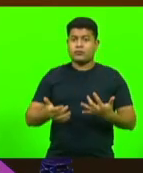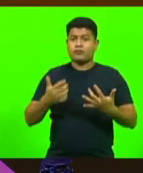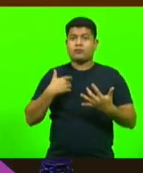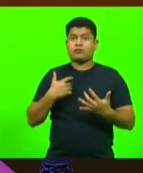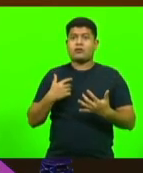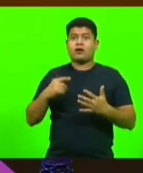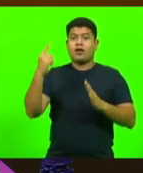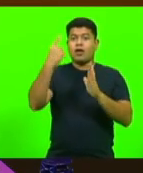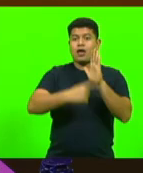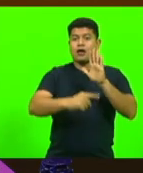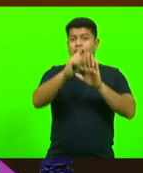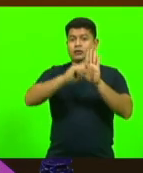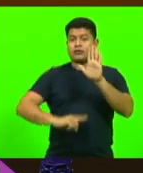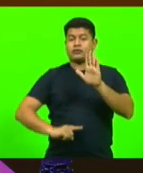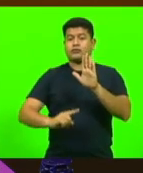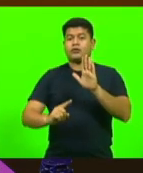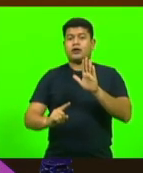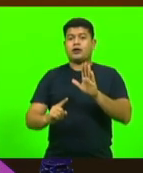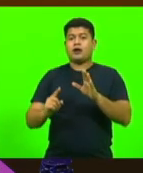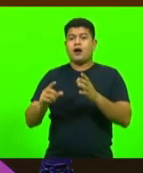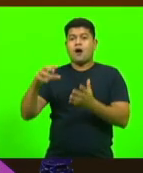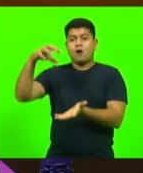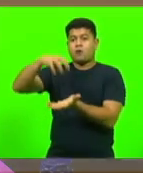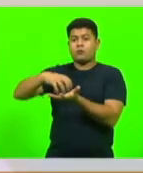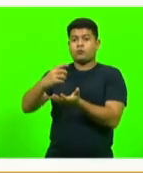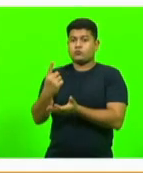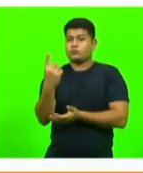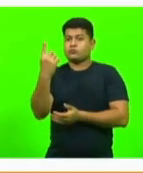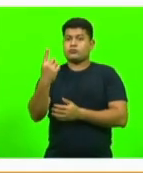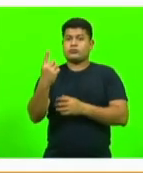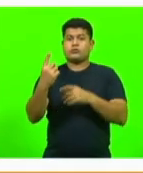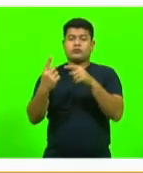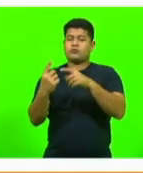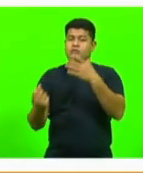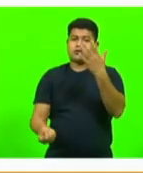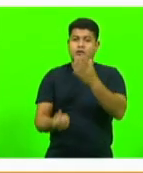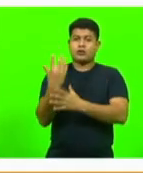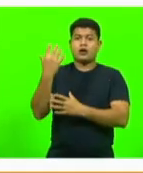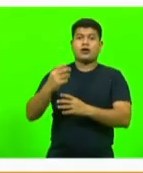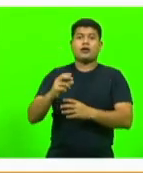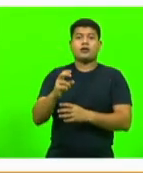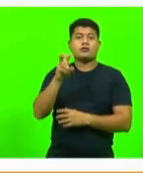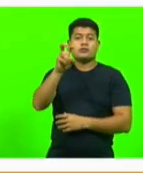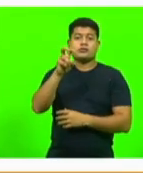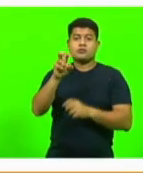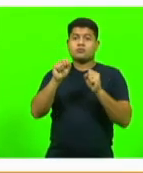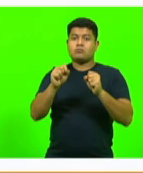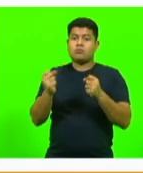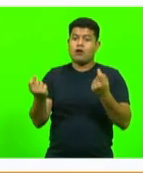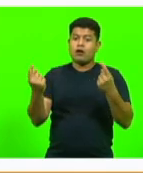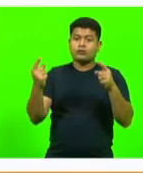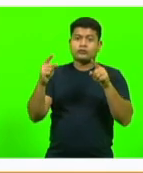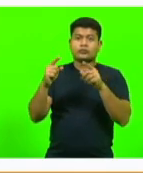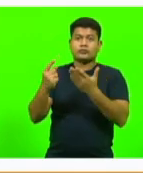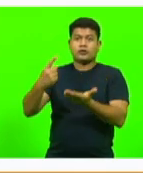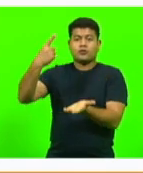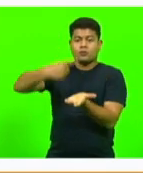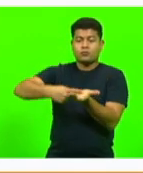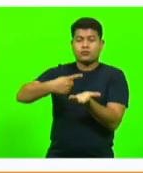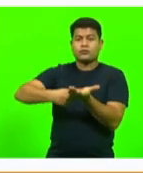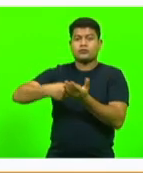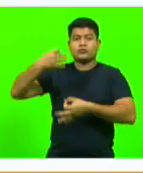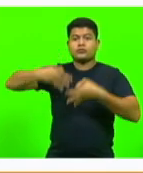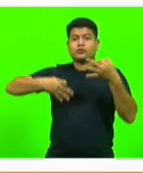do regime único criando no Artigo 39 a criação de cinco possibilidades de vínculo jurídico de pessoal com o